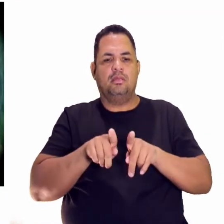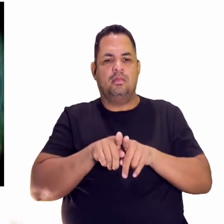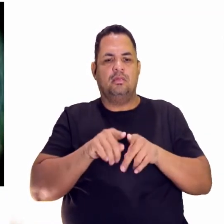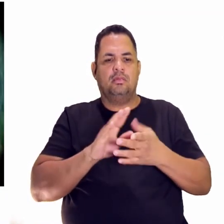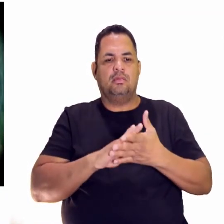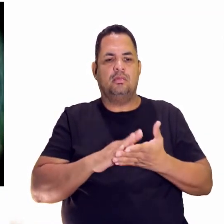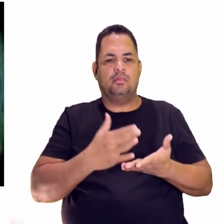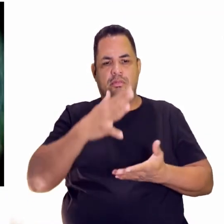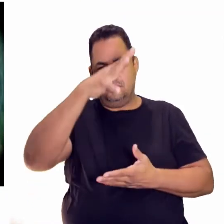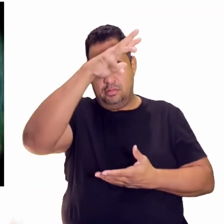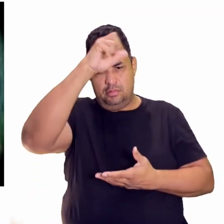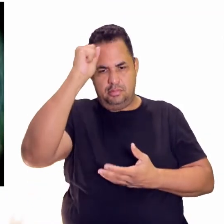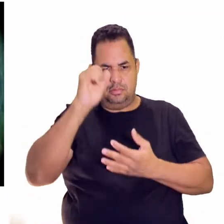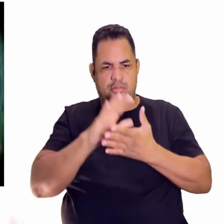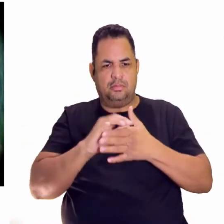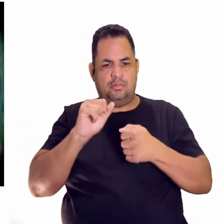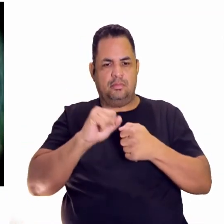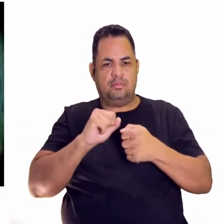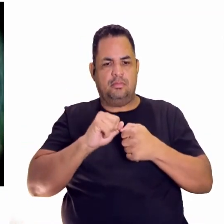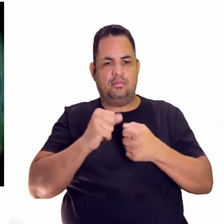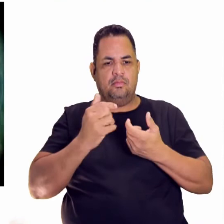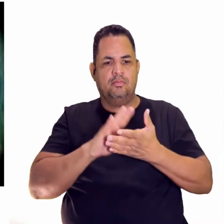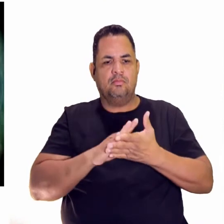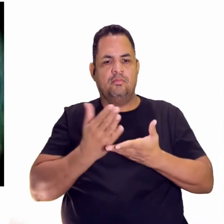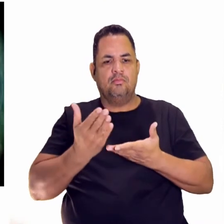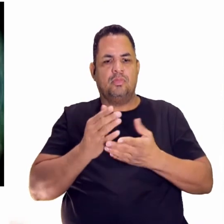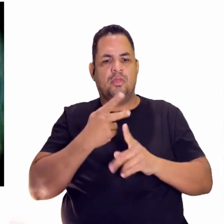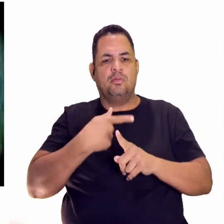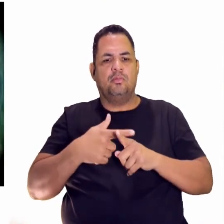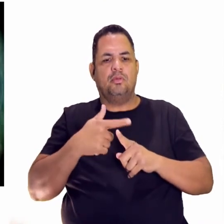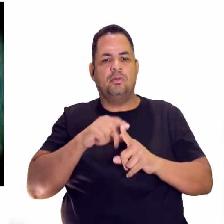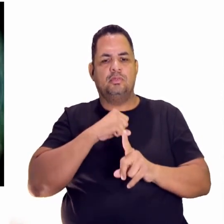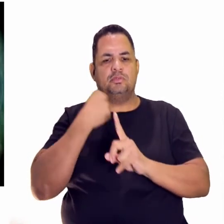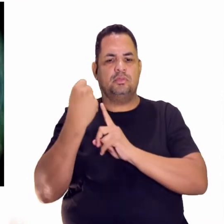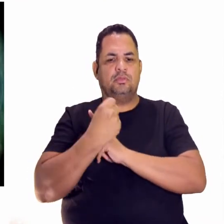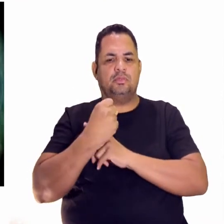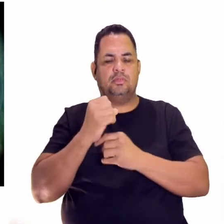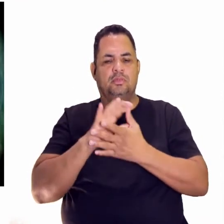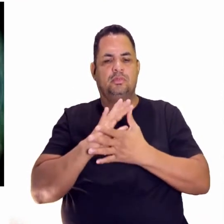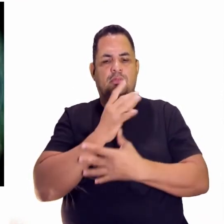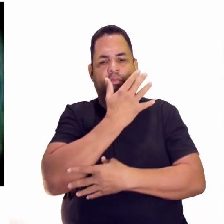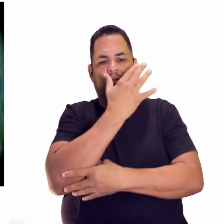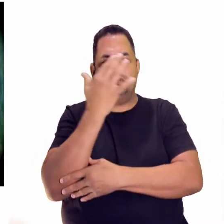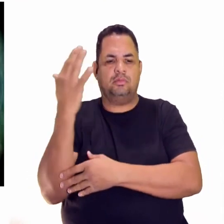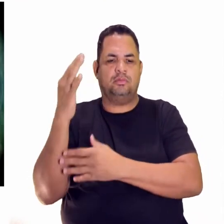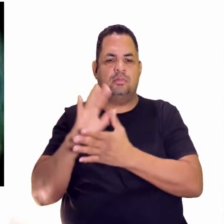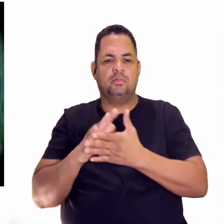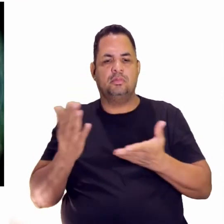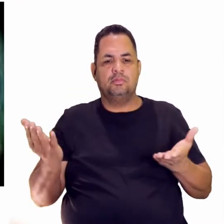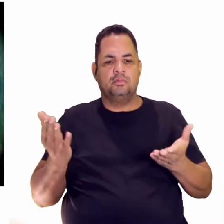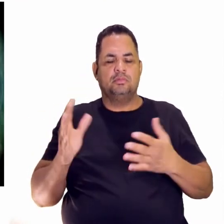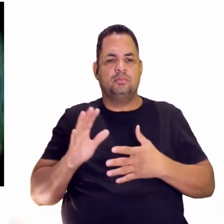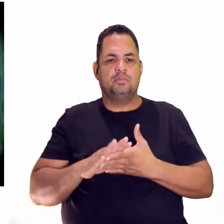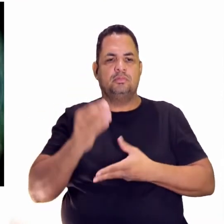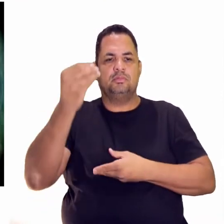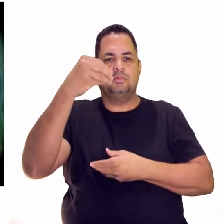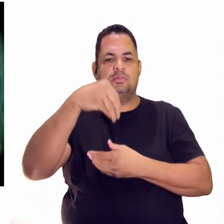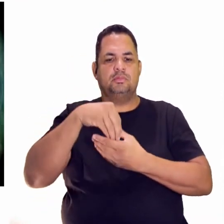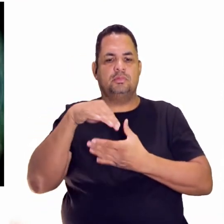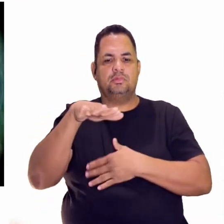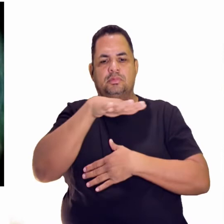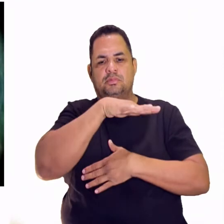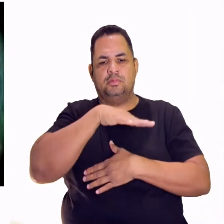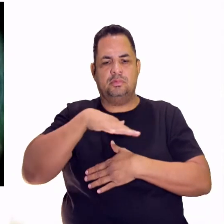manauara, né? E suas criações falam sobre questões sociais e ecológicas do